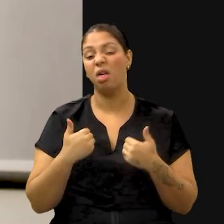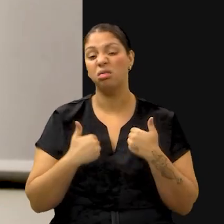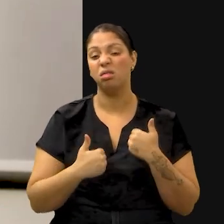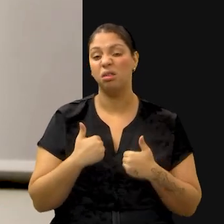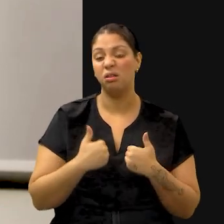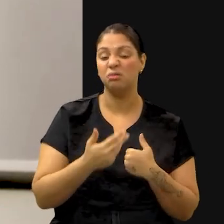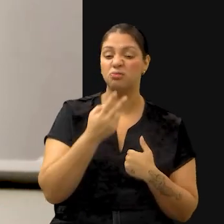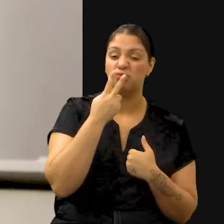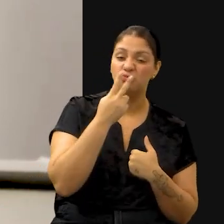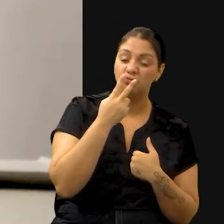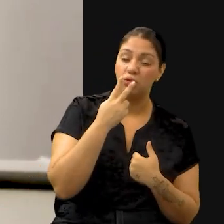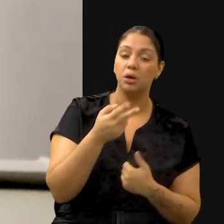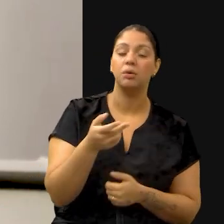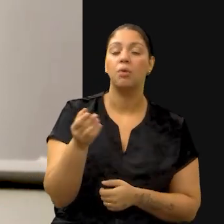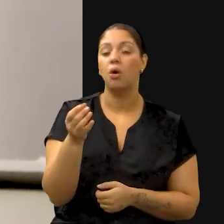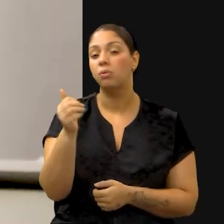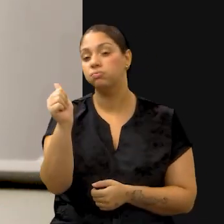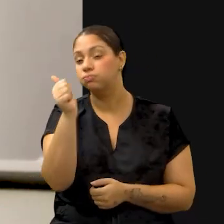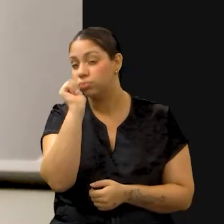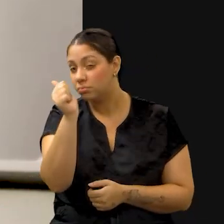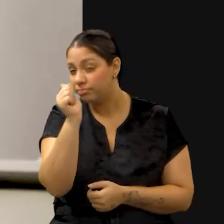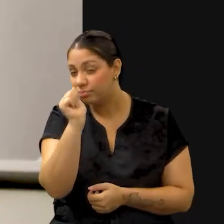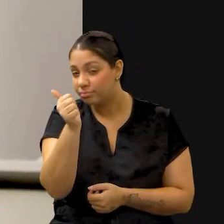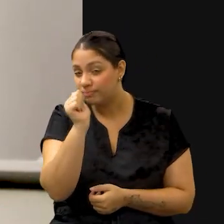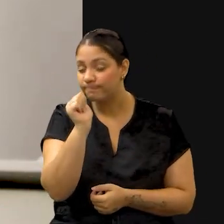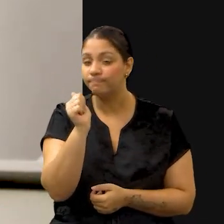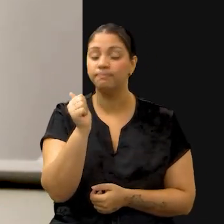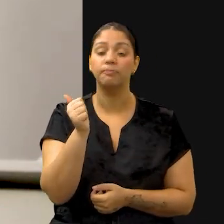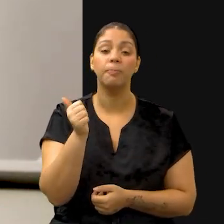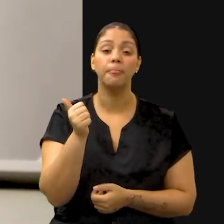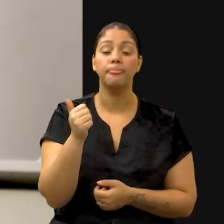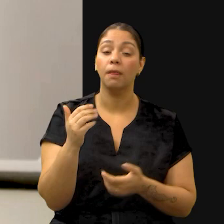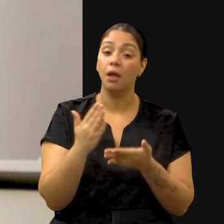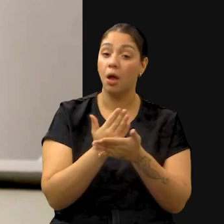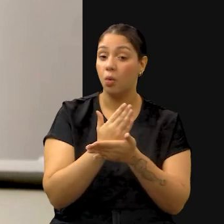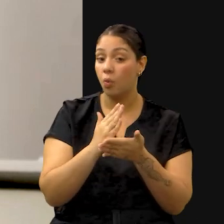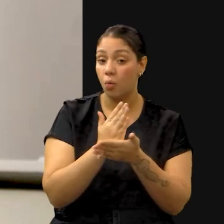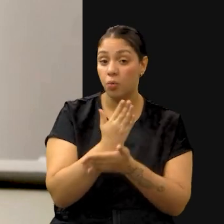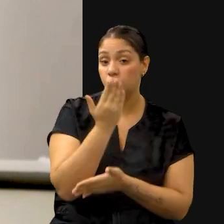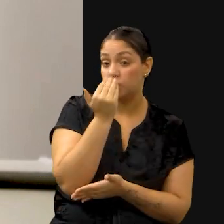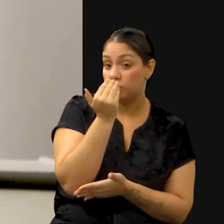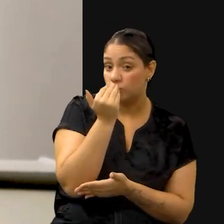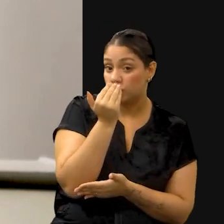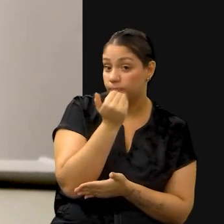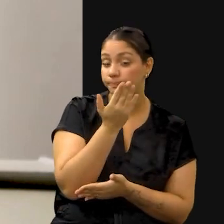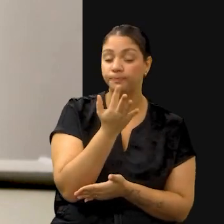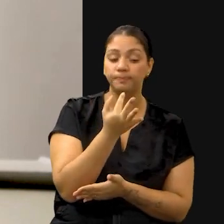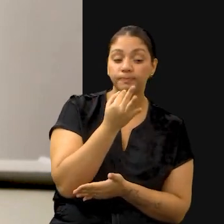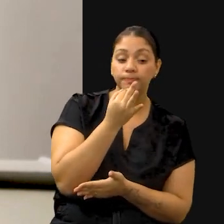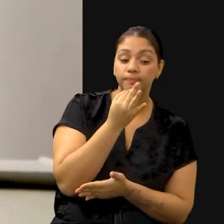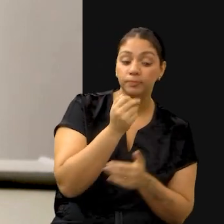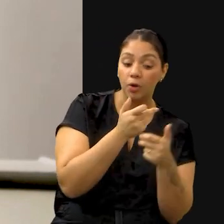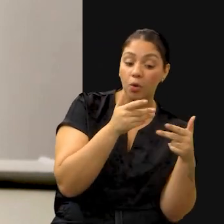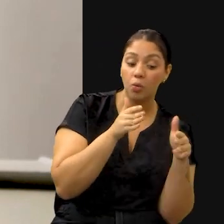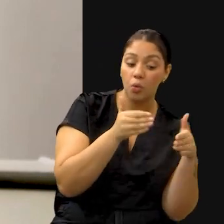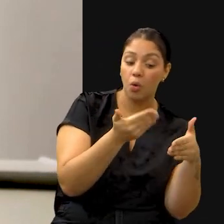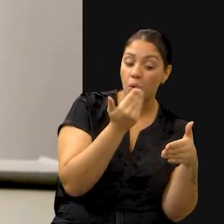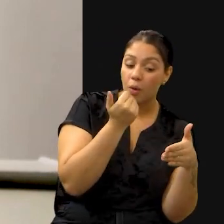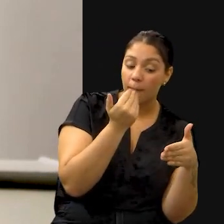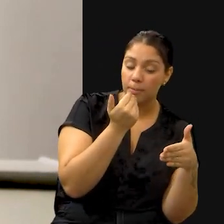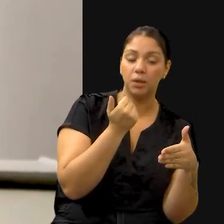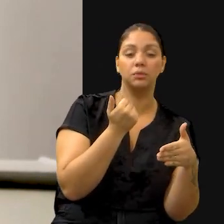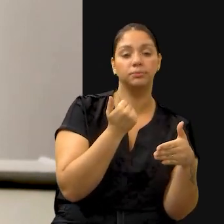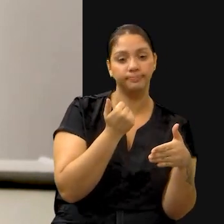ao tabaco, o consumo de álcool, e alguns tipos de alimentos, algumas preferências